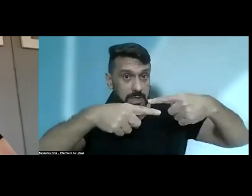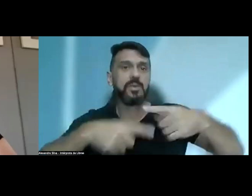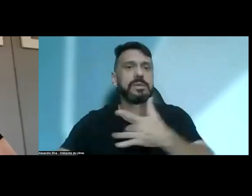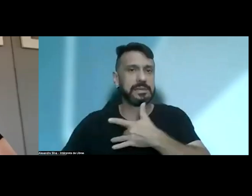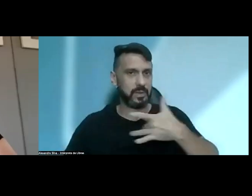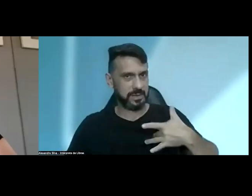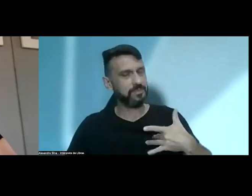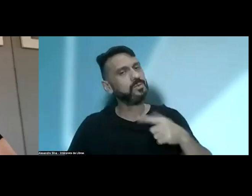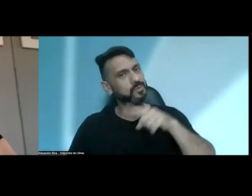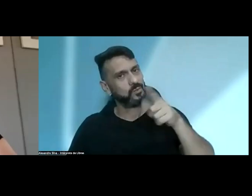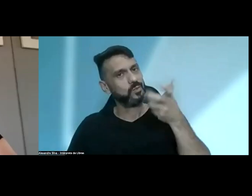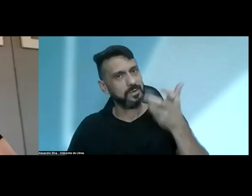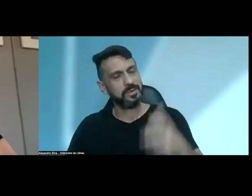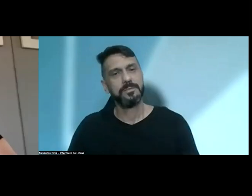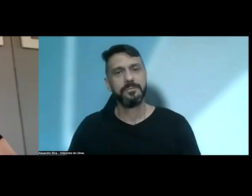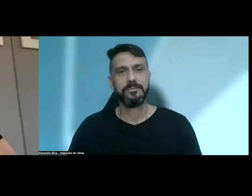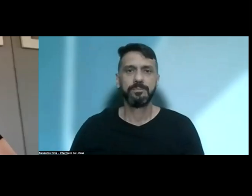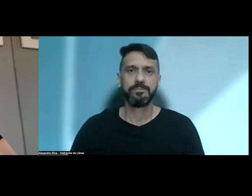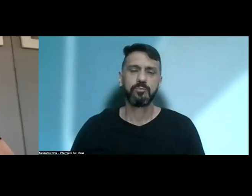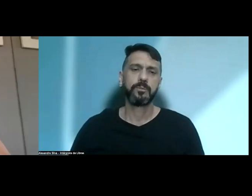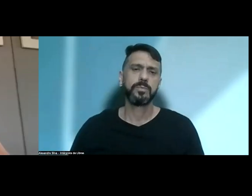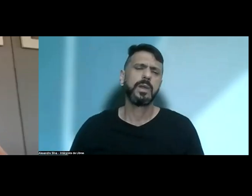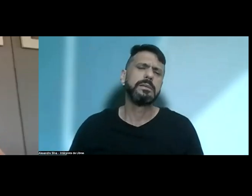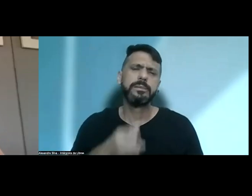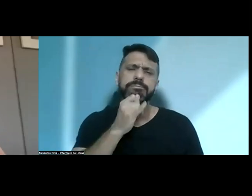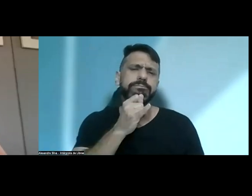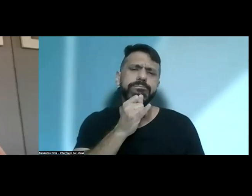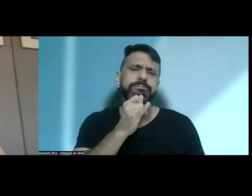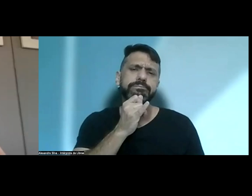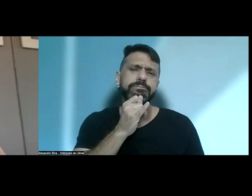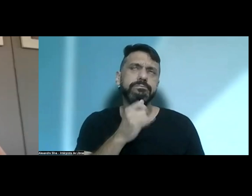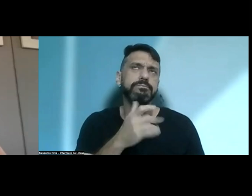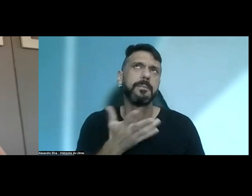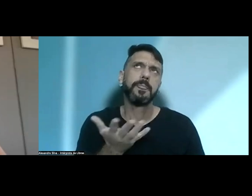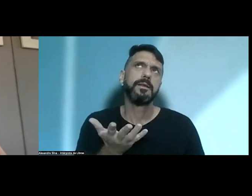quer. Teria, assim, por exemplo,